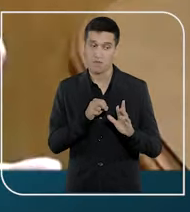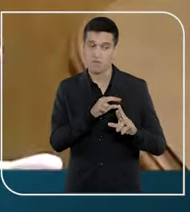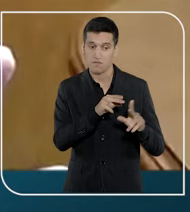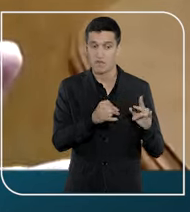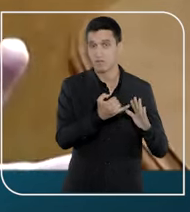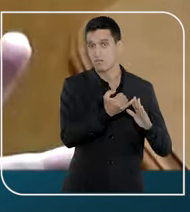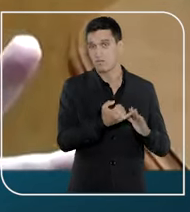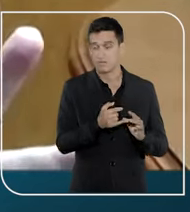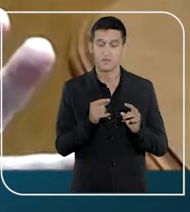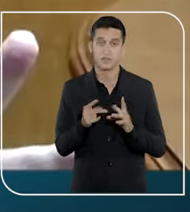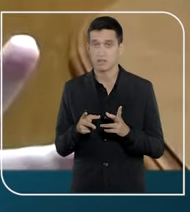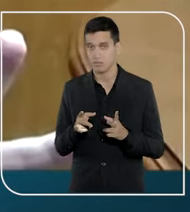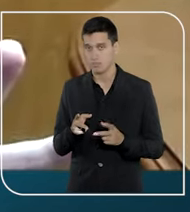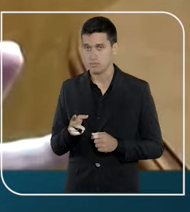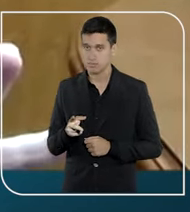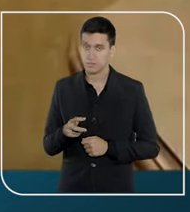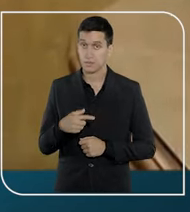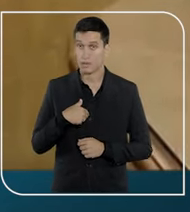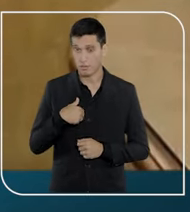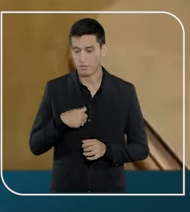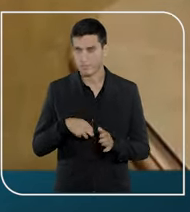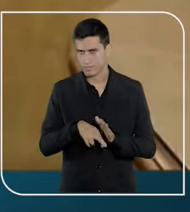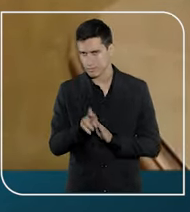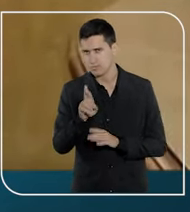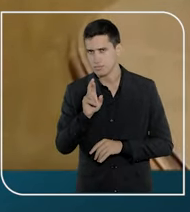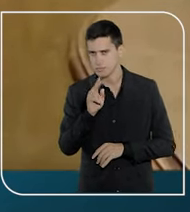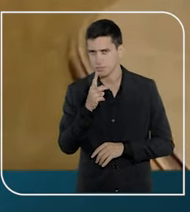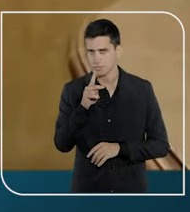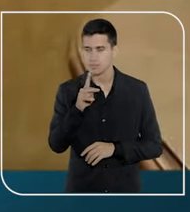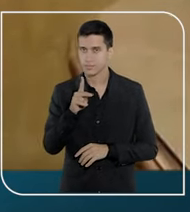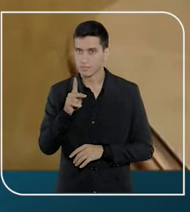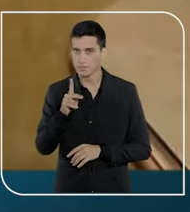Eu vou para responder essa tua pergunta, eu vou pegar